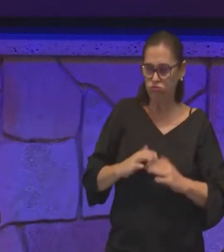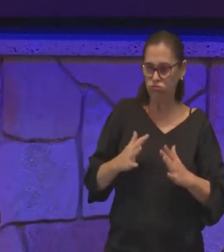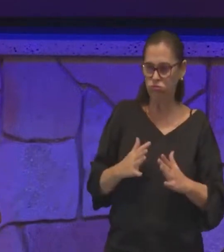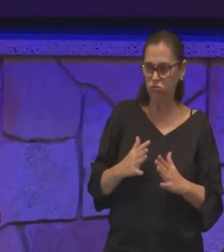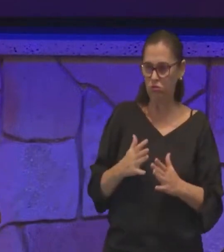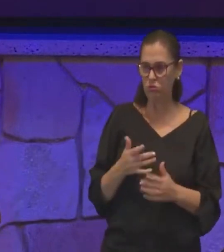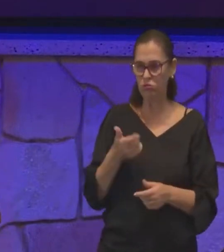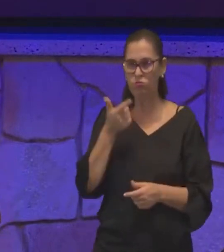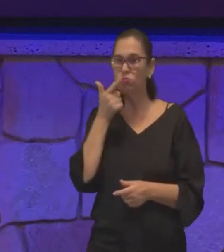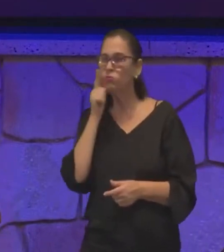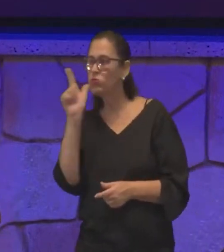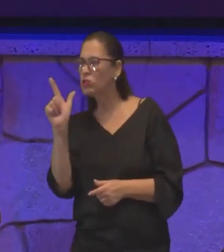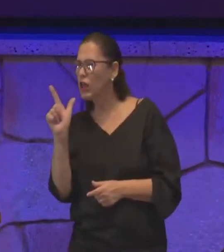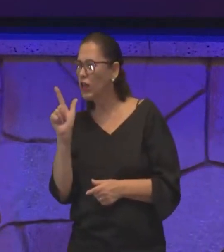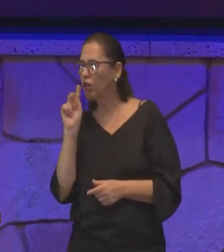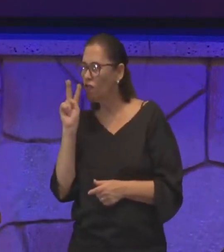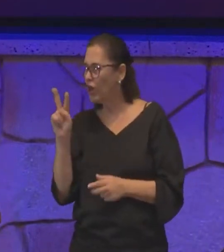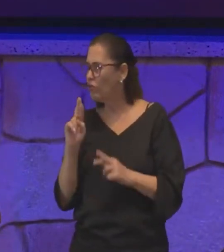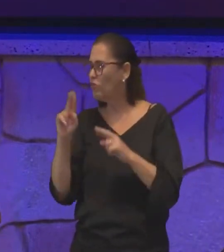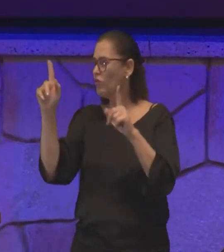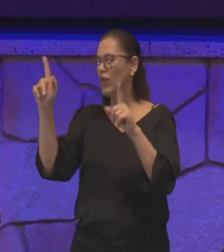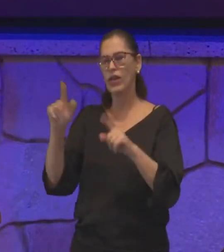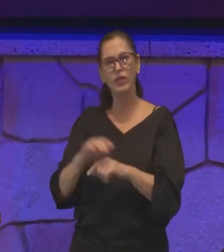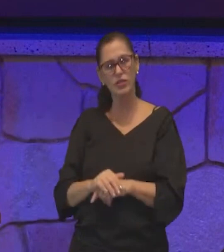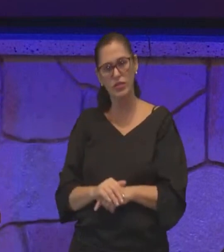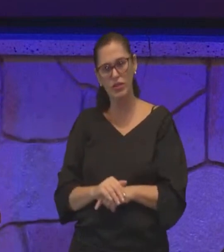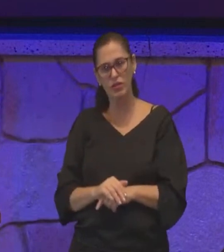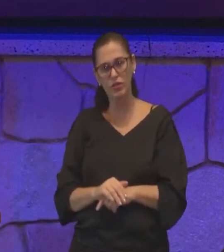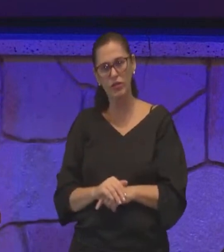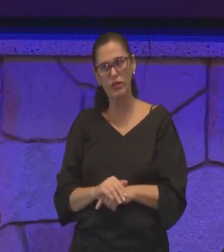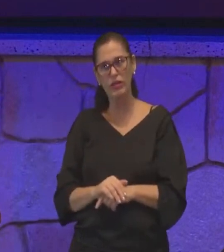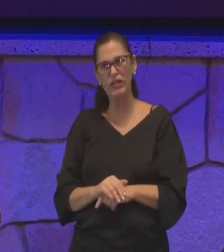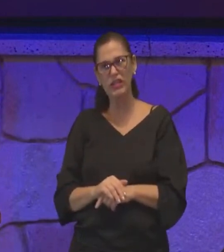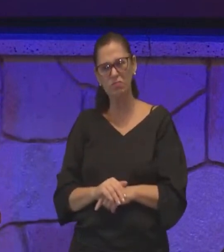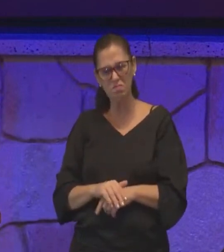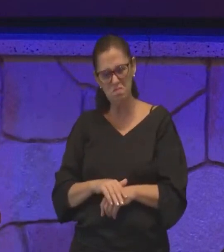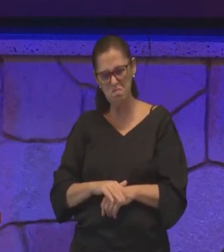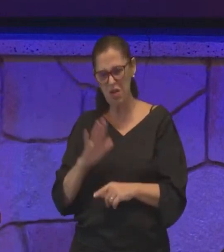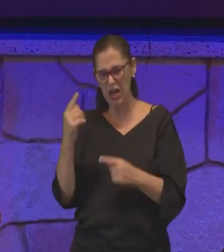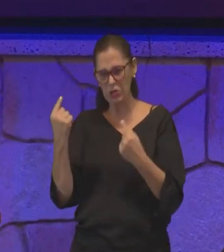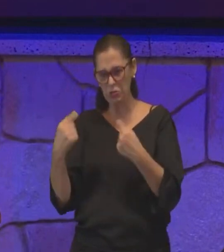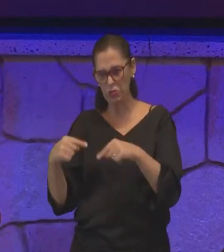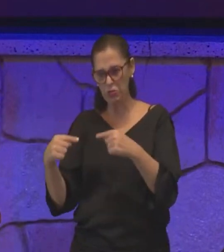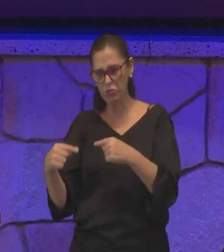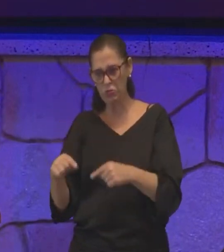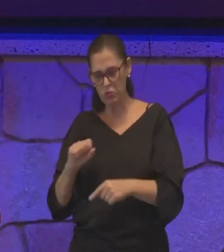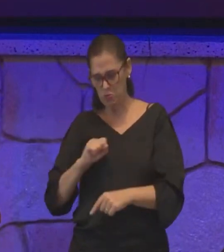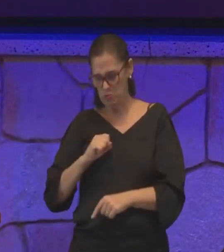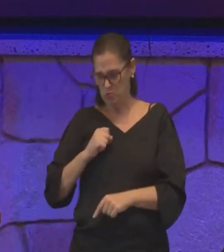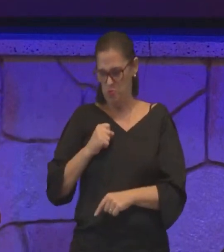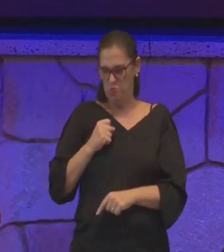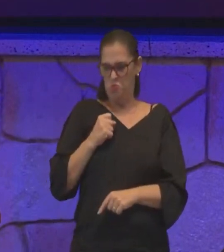José. E eles se levantam cada vez mais. E o ódio se